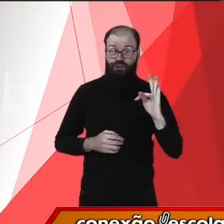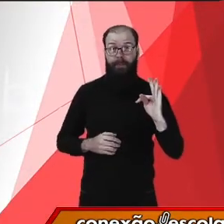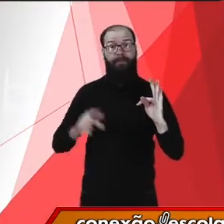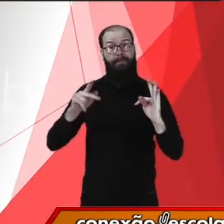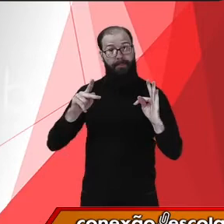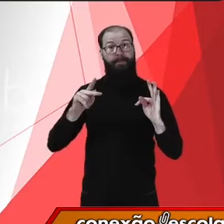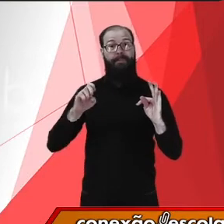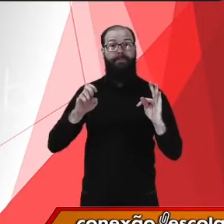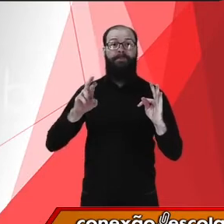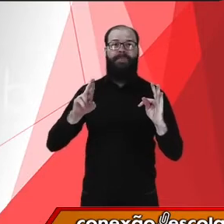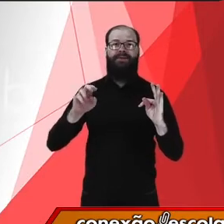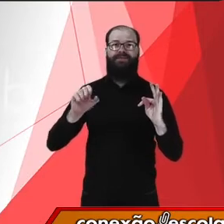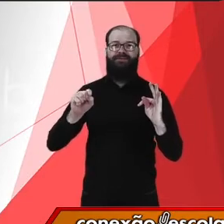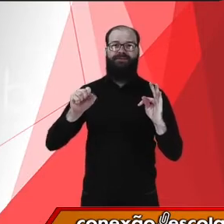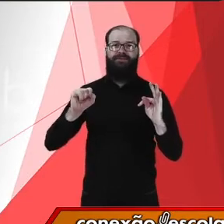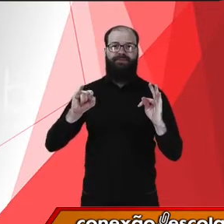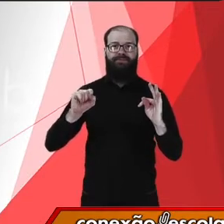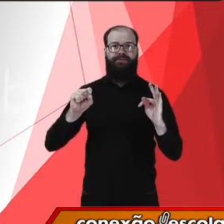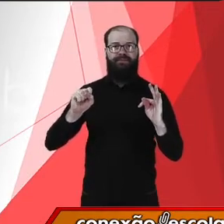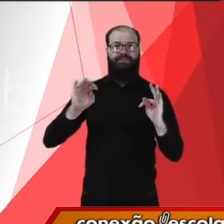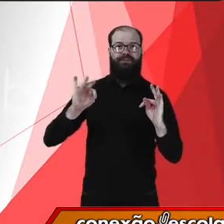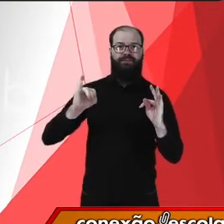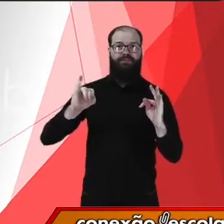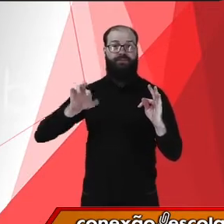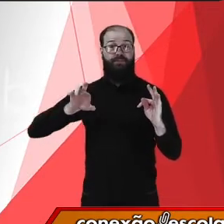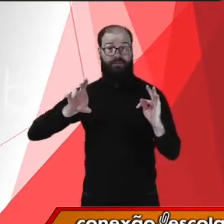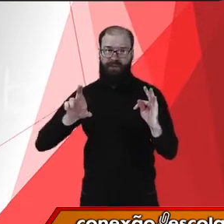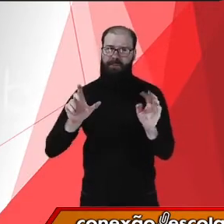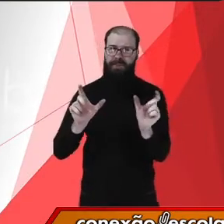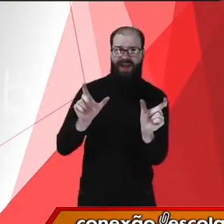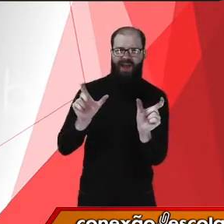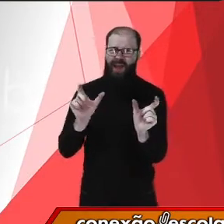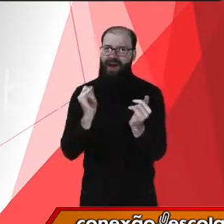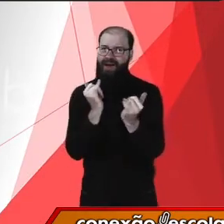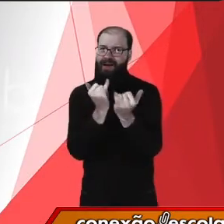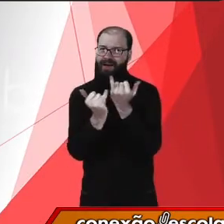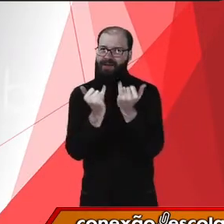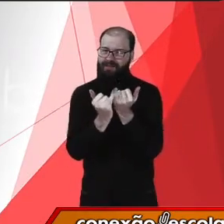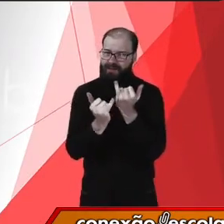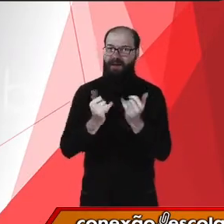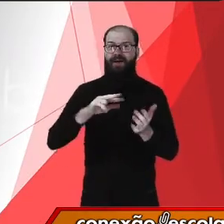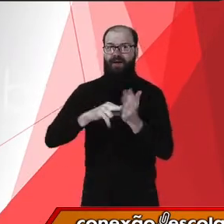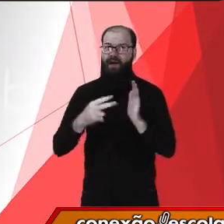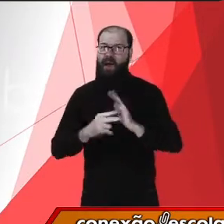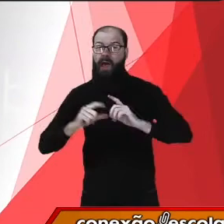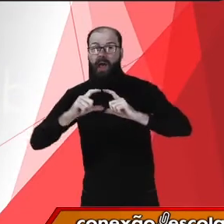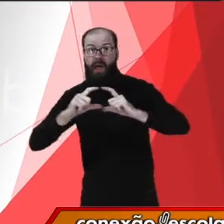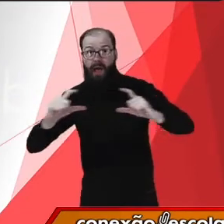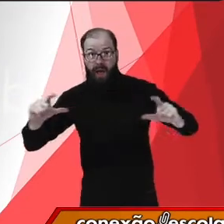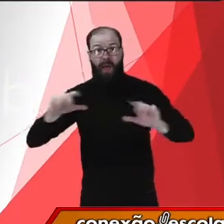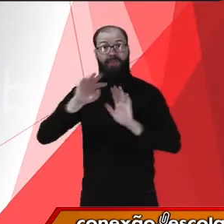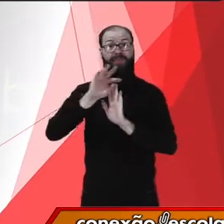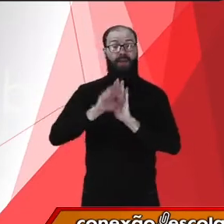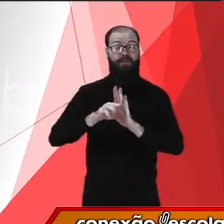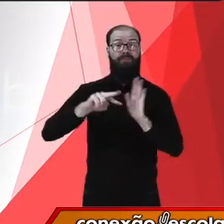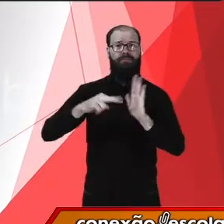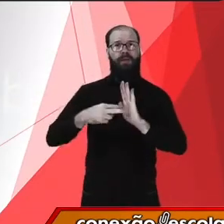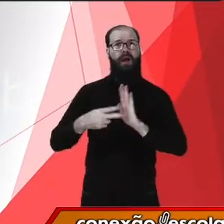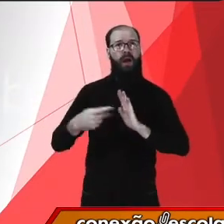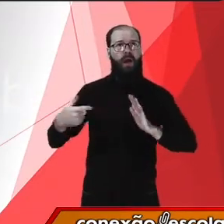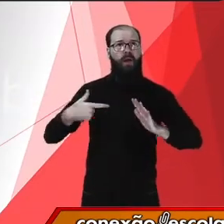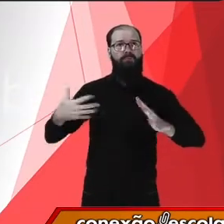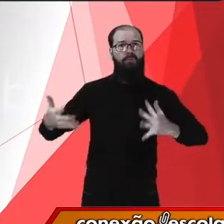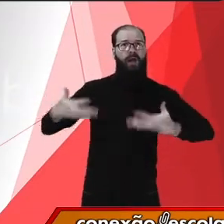coisas de razão, de paciência, de persistência. É um texto talvez motivacional. Então você já entende a